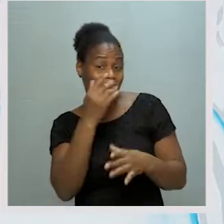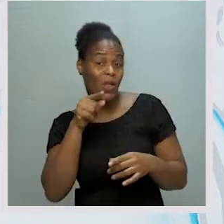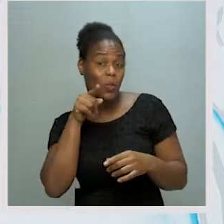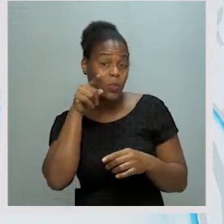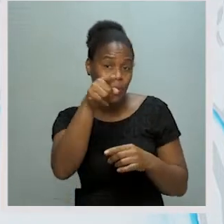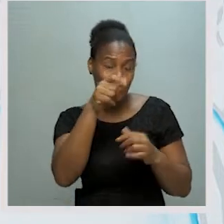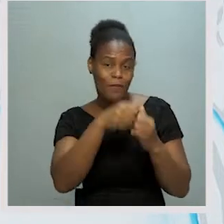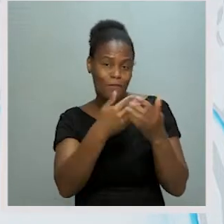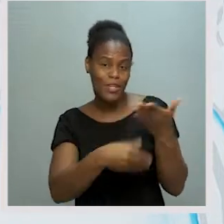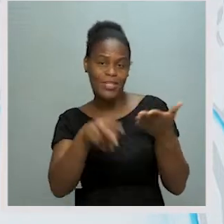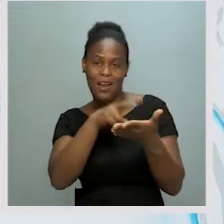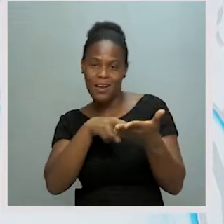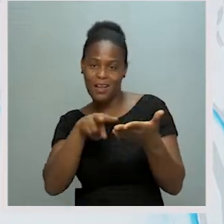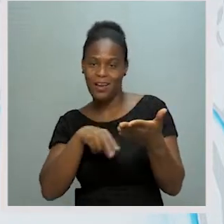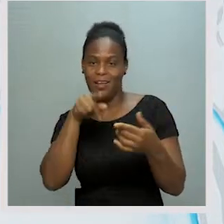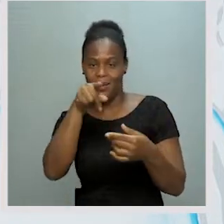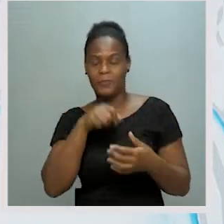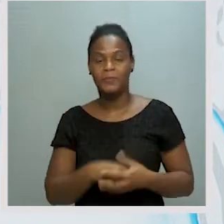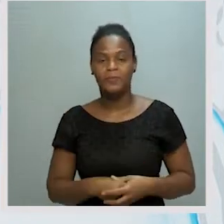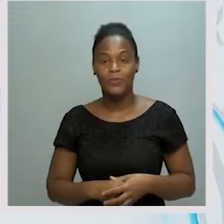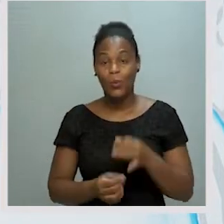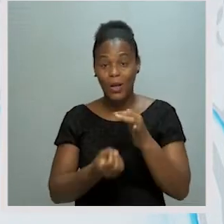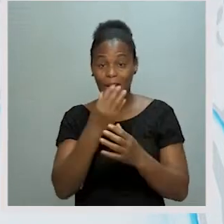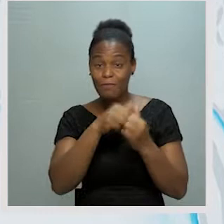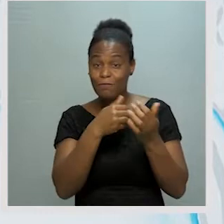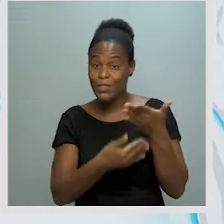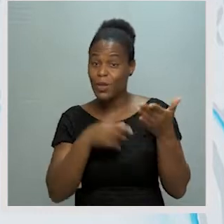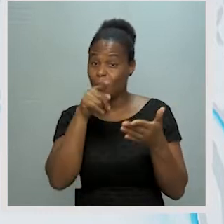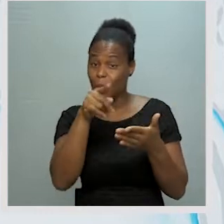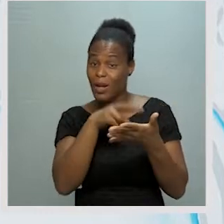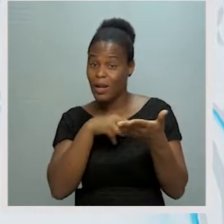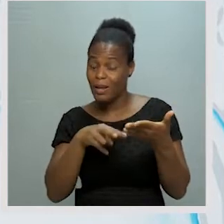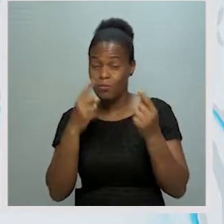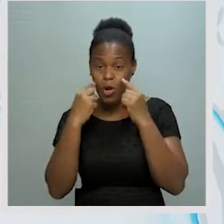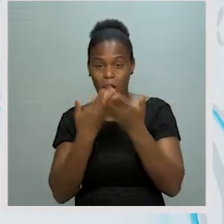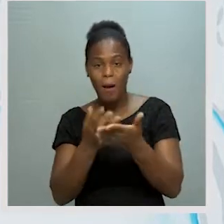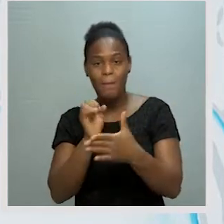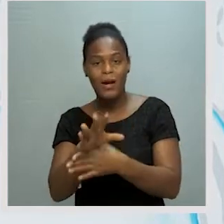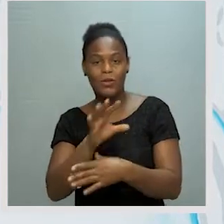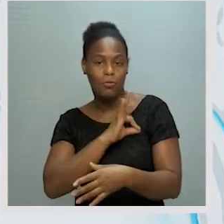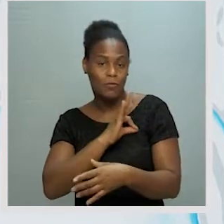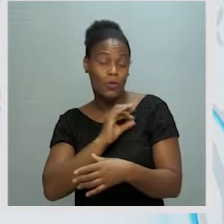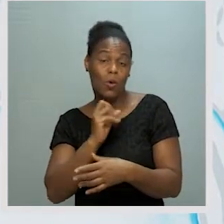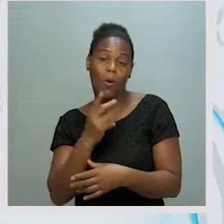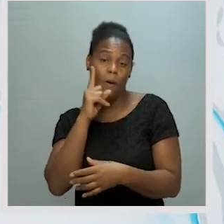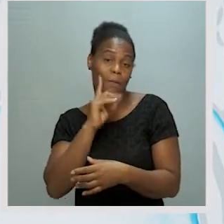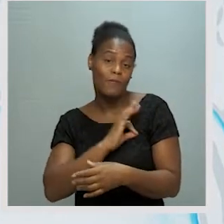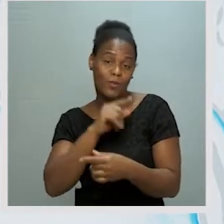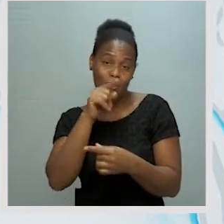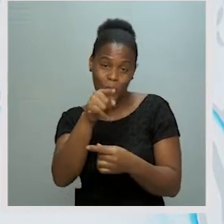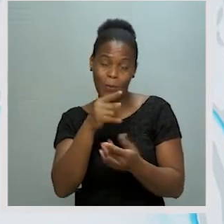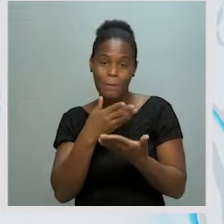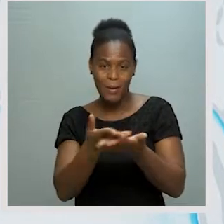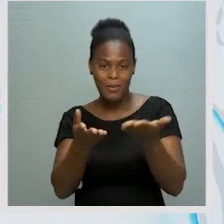leitura. Crie a sua ficha de leitura e apresenta ao teu professor, apresenta à tua professora.